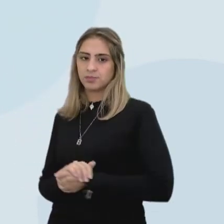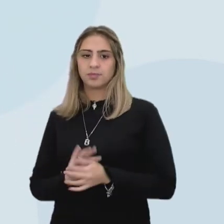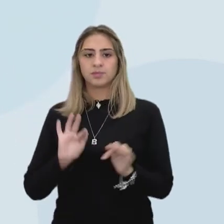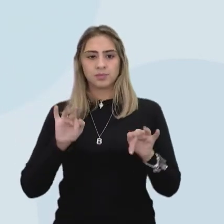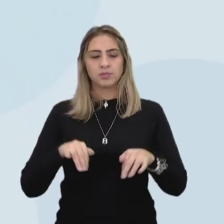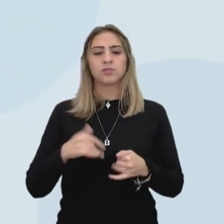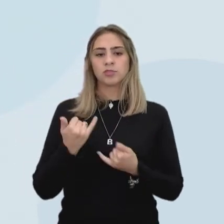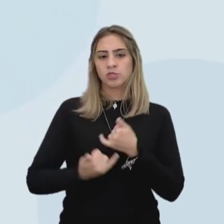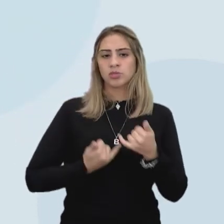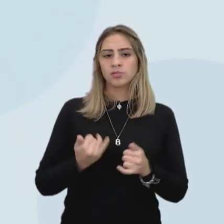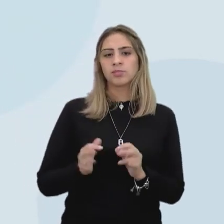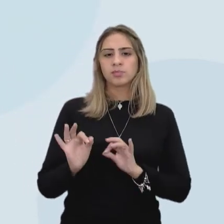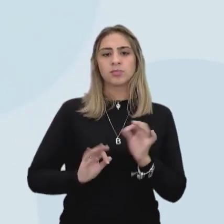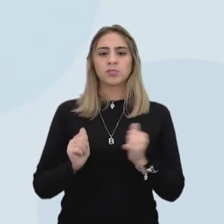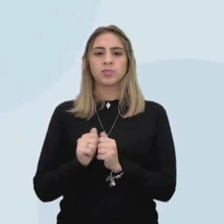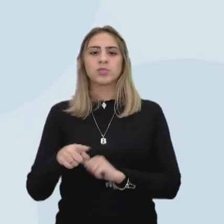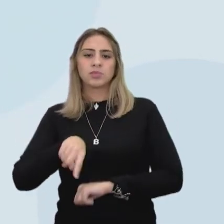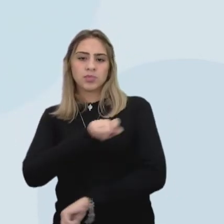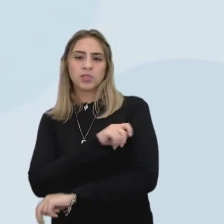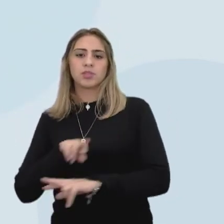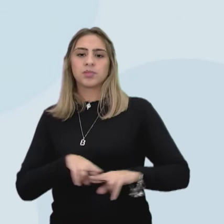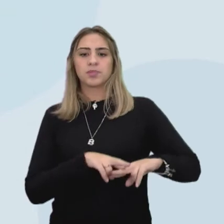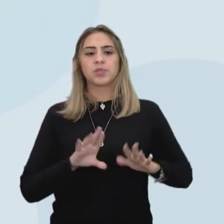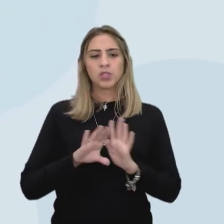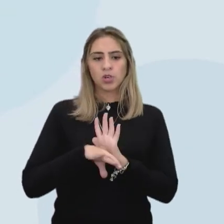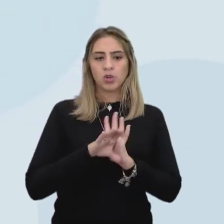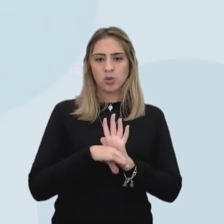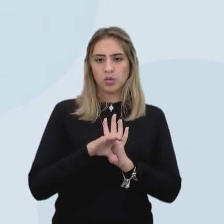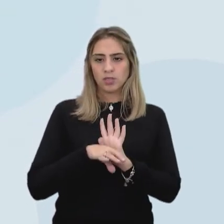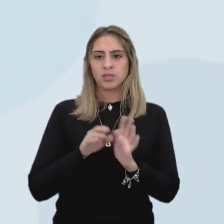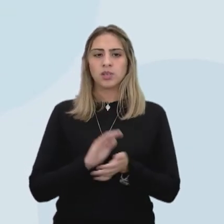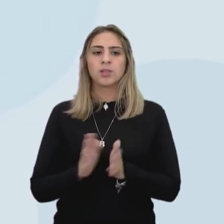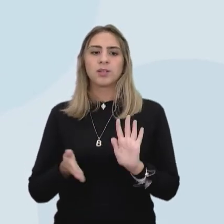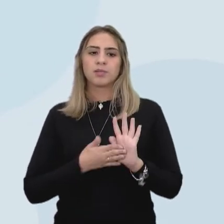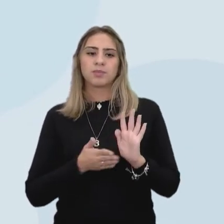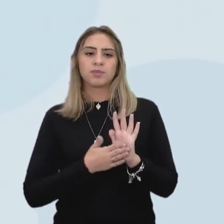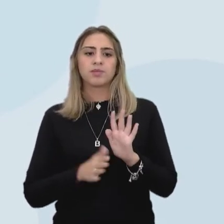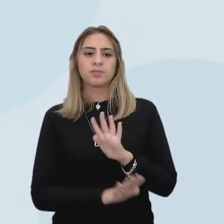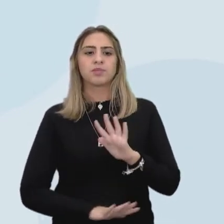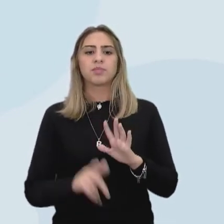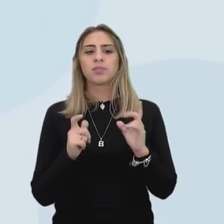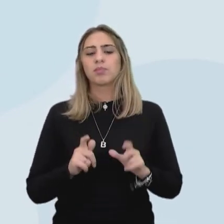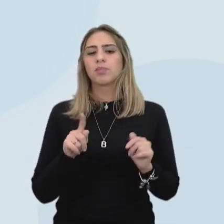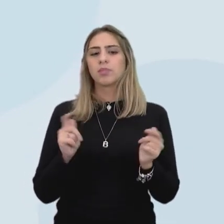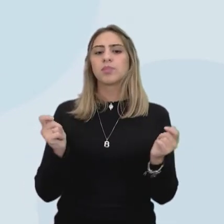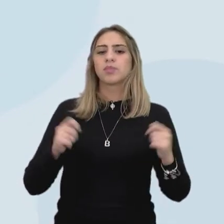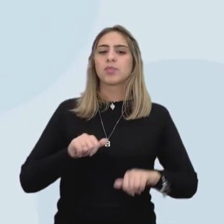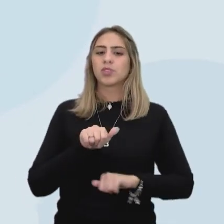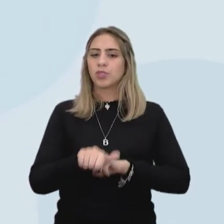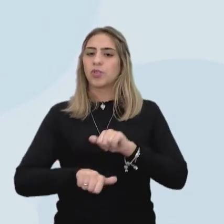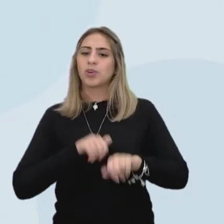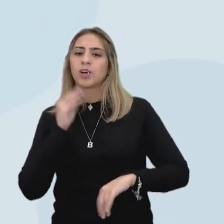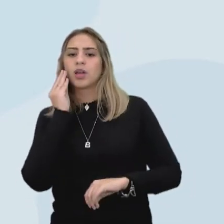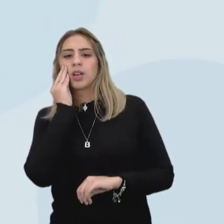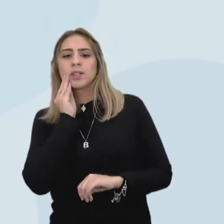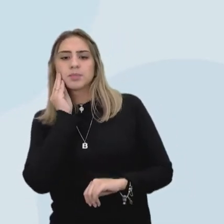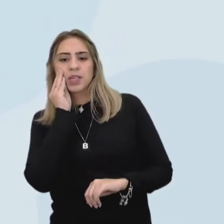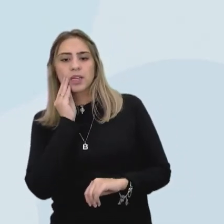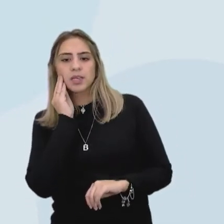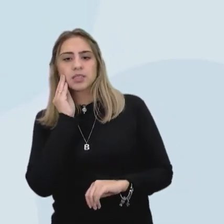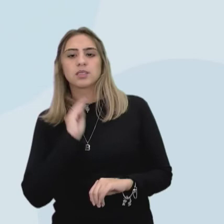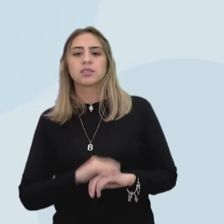game, organize com os estudantes uma retomada de conceitos, propondo um espaço onde seja possível a troca